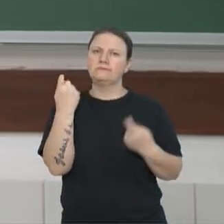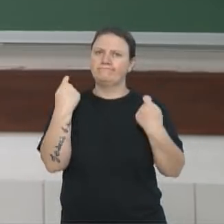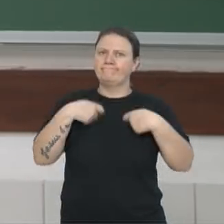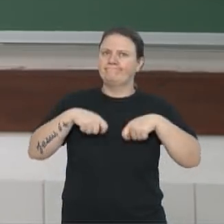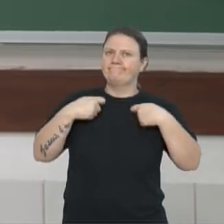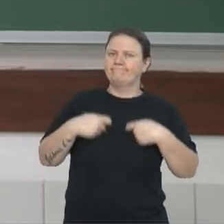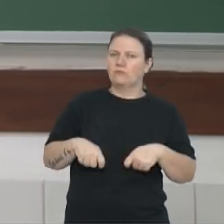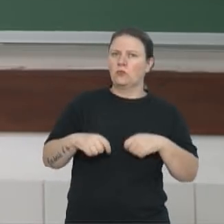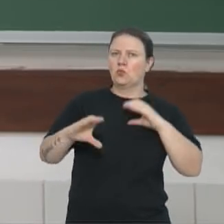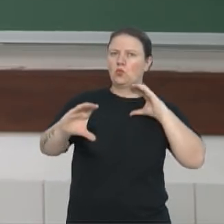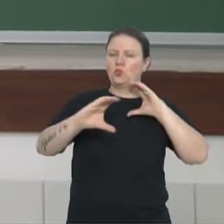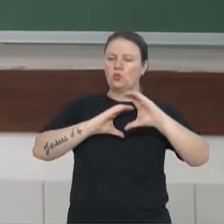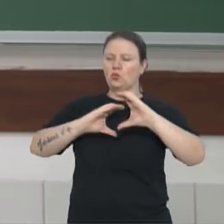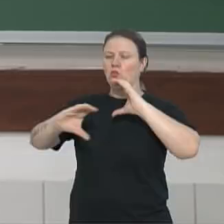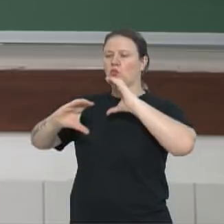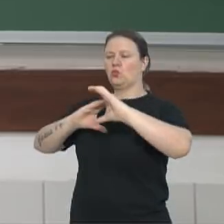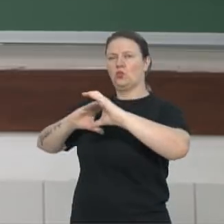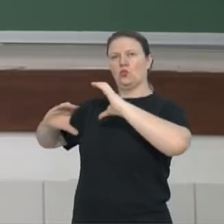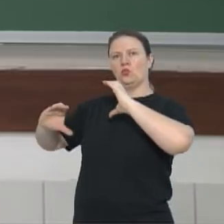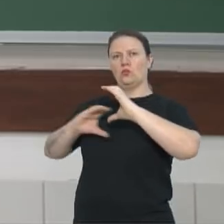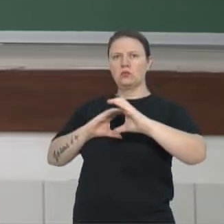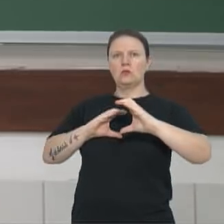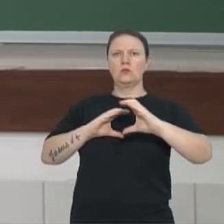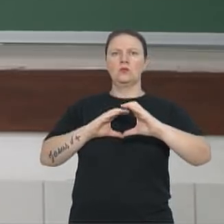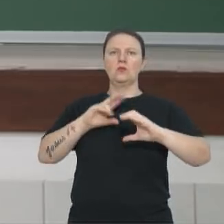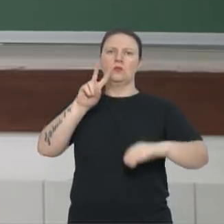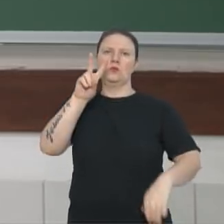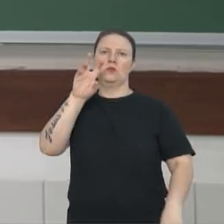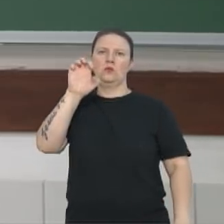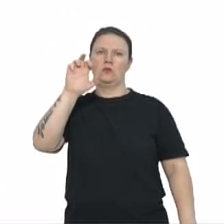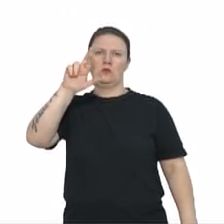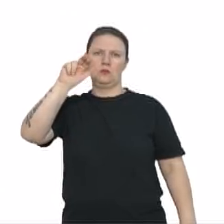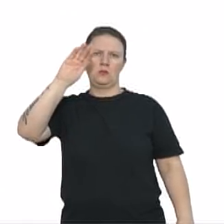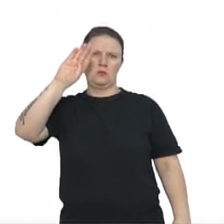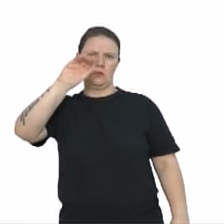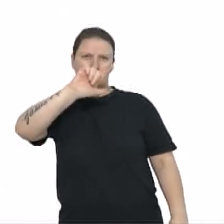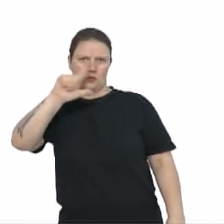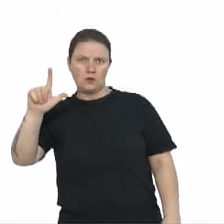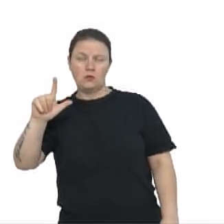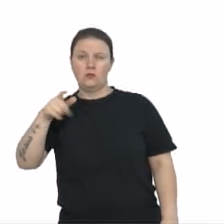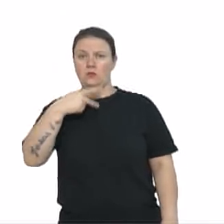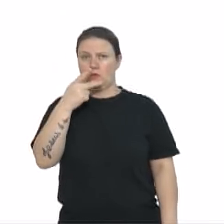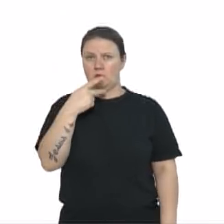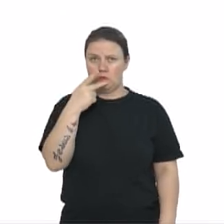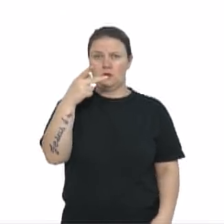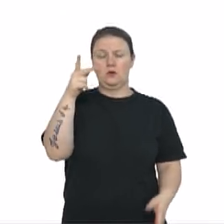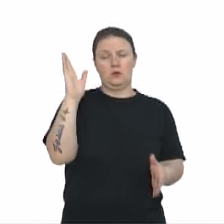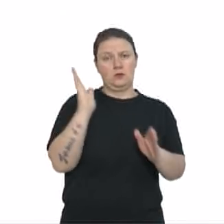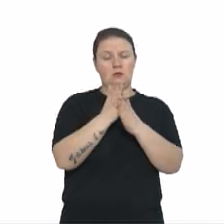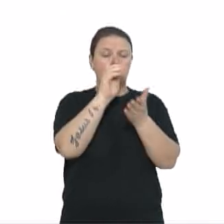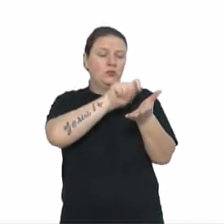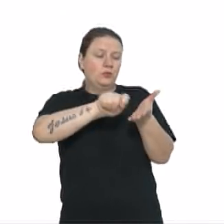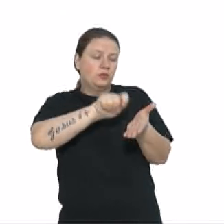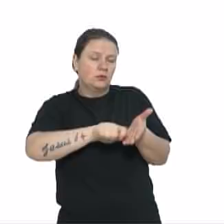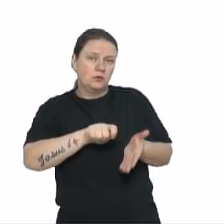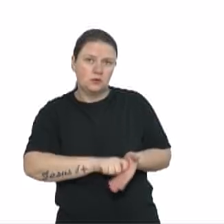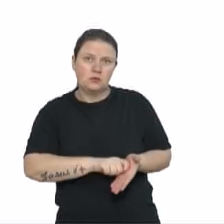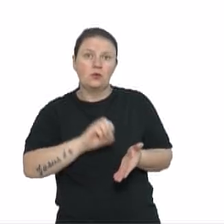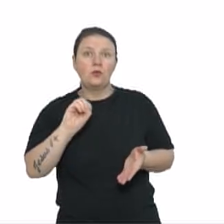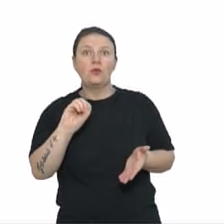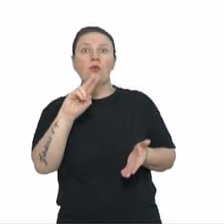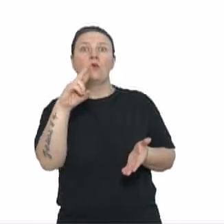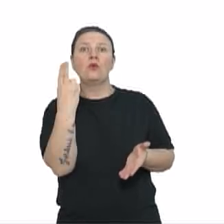que a comunicação verbal ela é expressa pela pronúncia, pela escrita ou